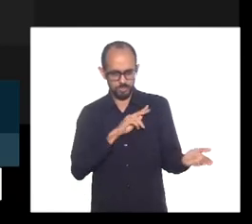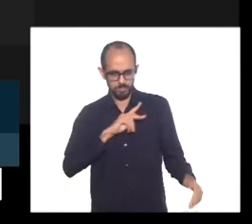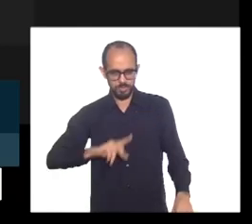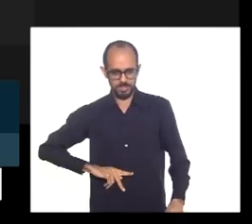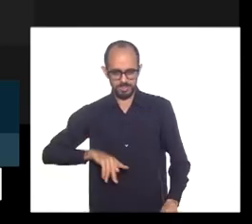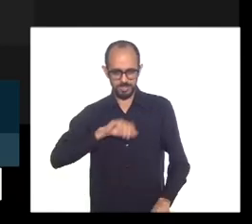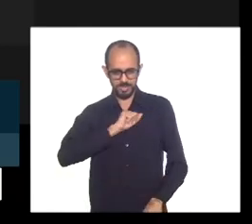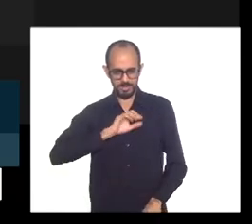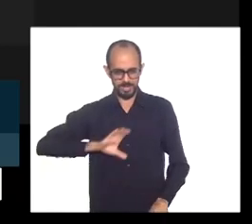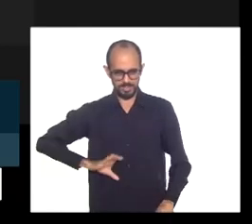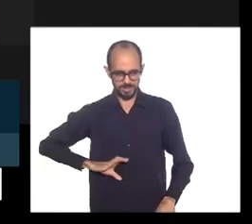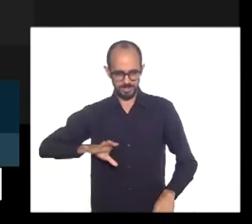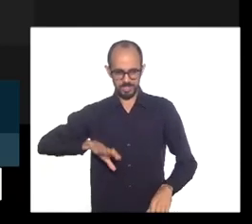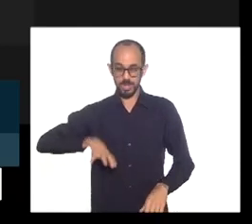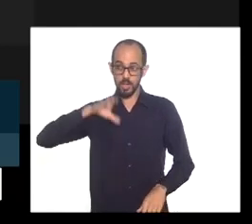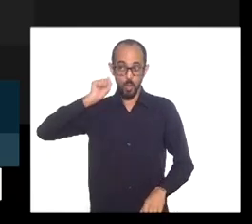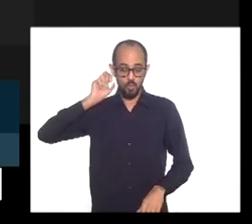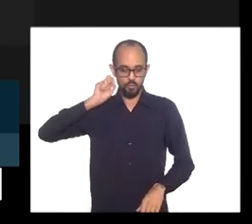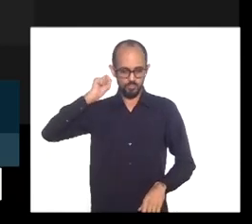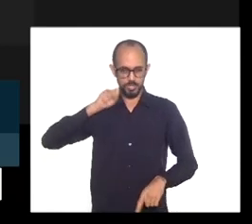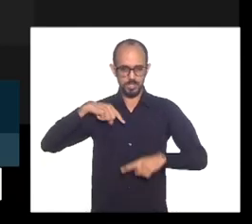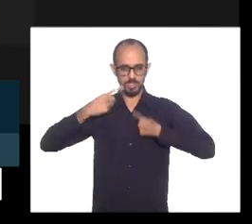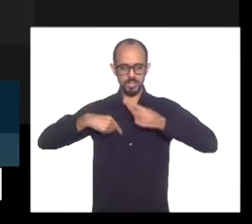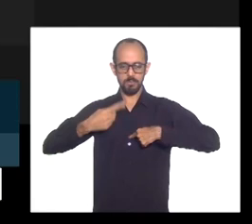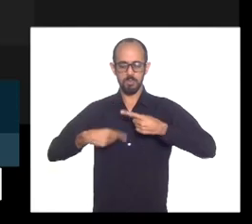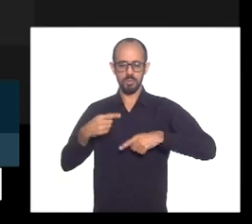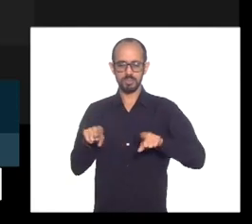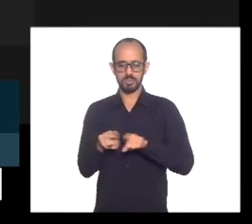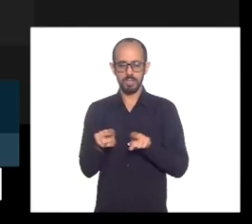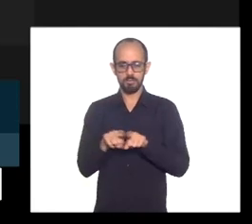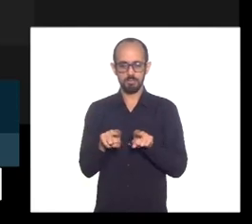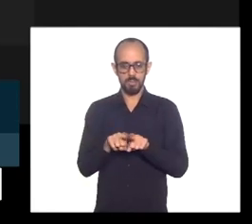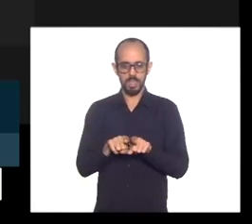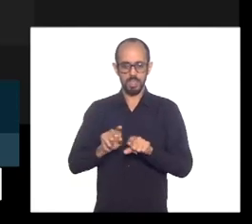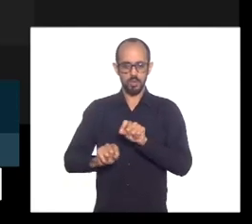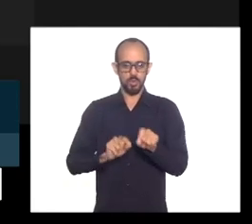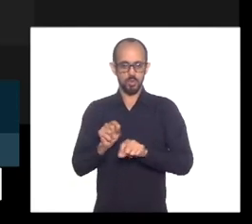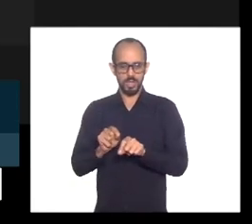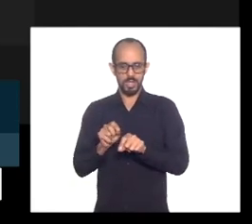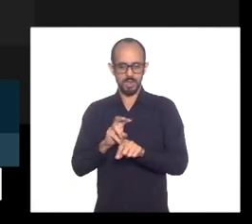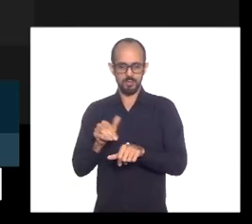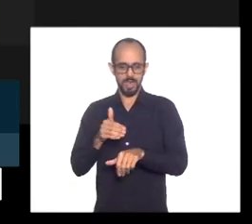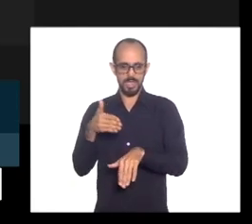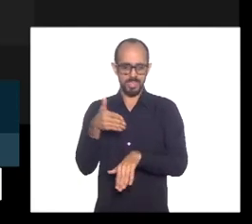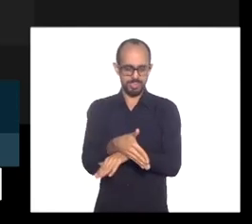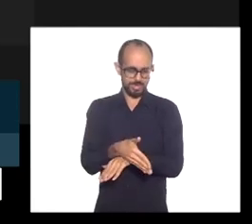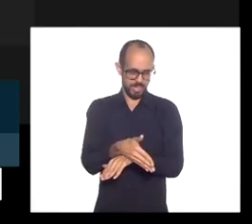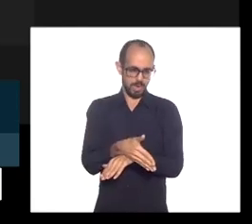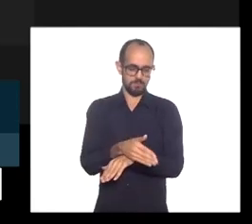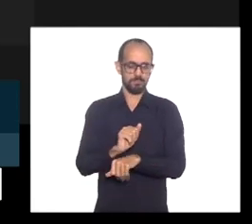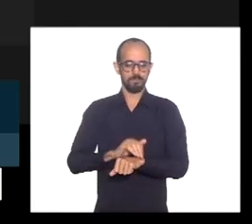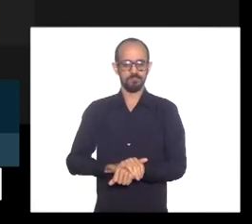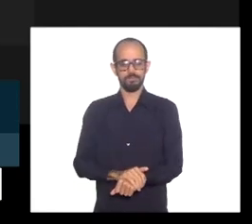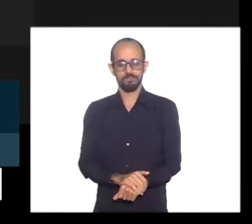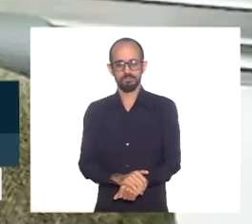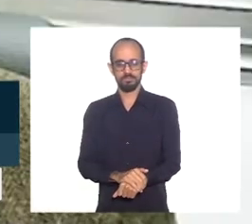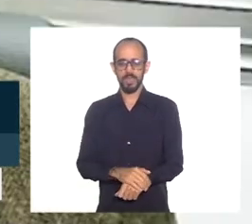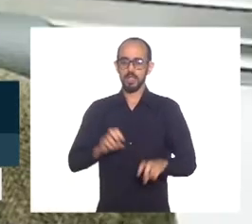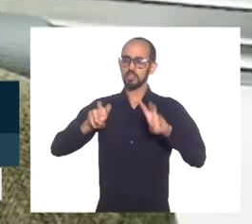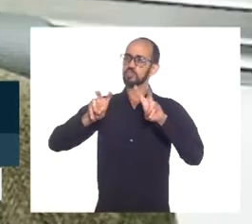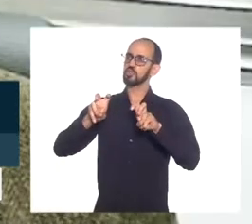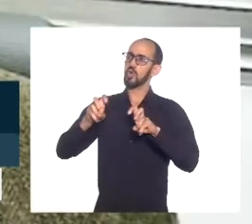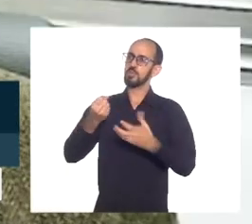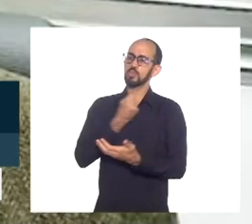Ciliano ouvir, e em seguida ele vai entrar. Em cima dos números que